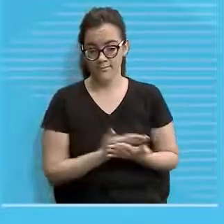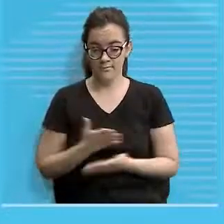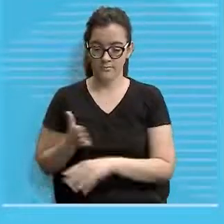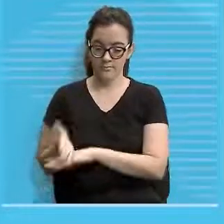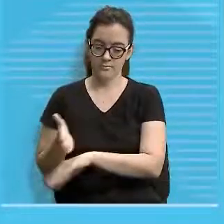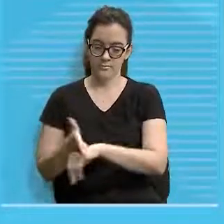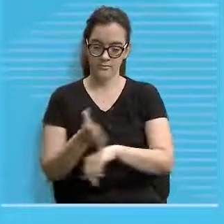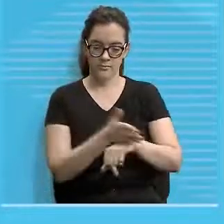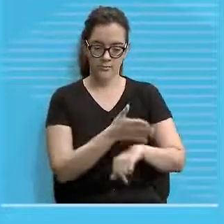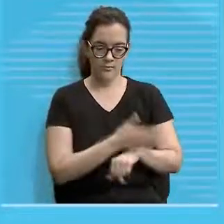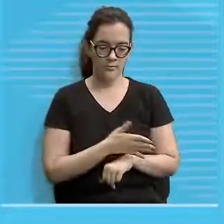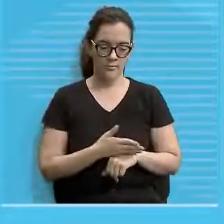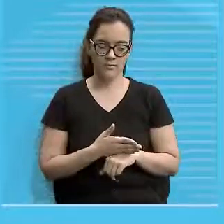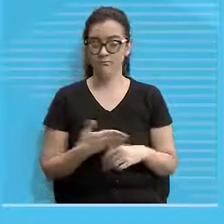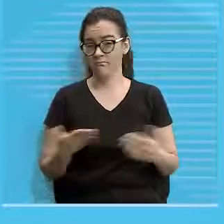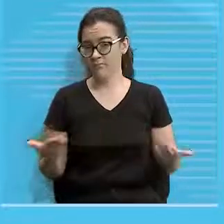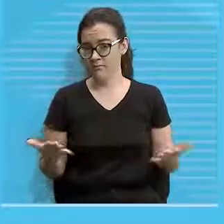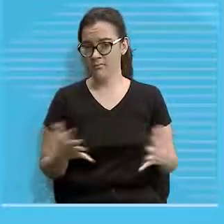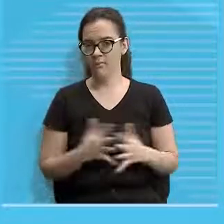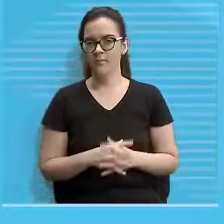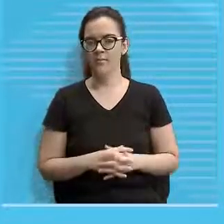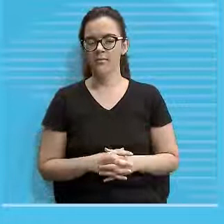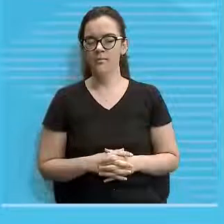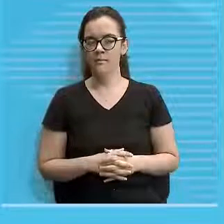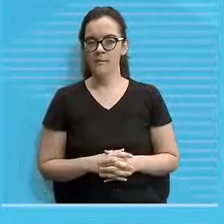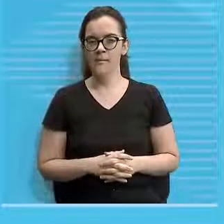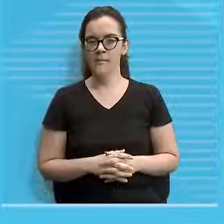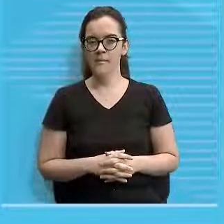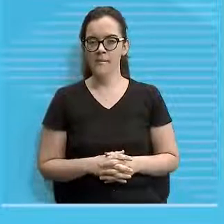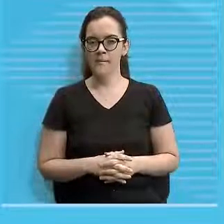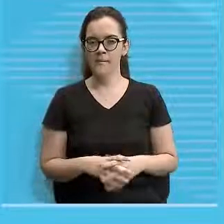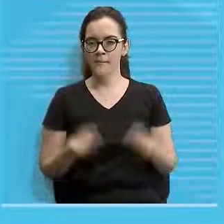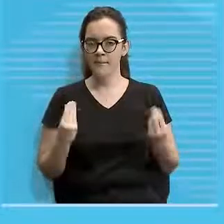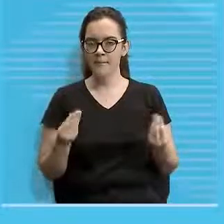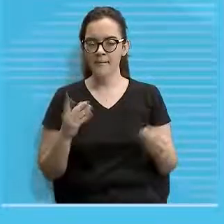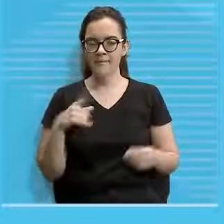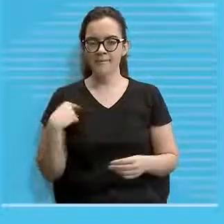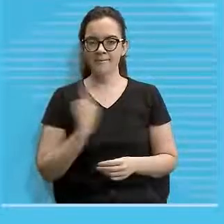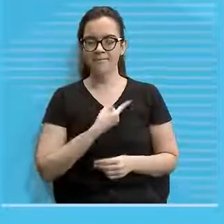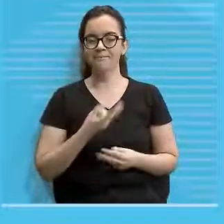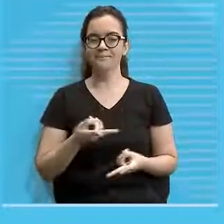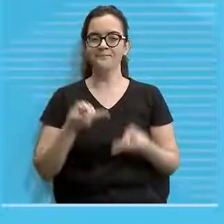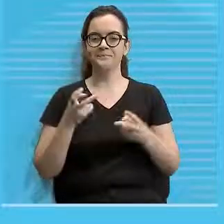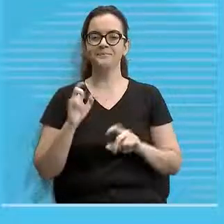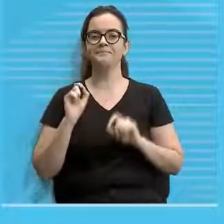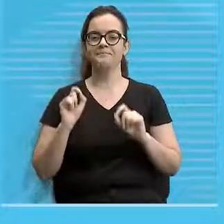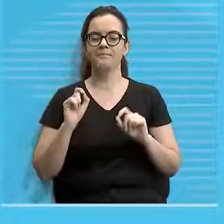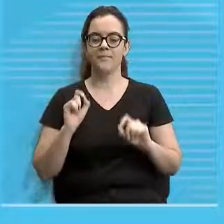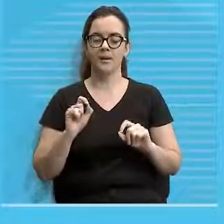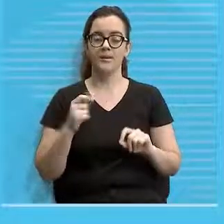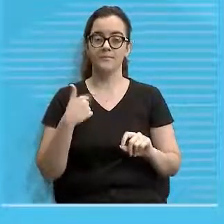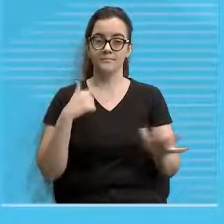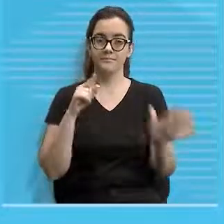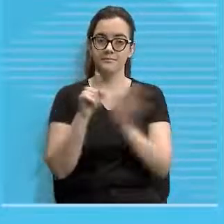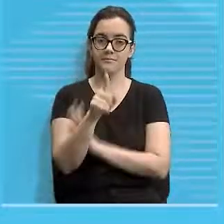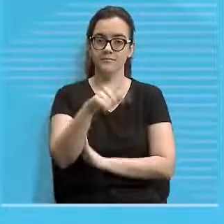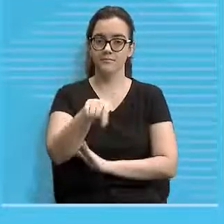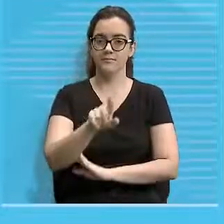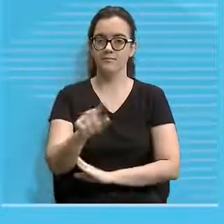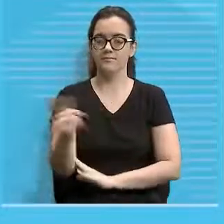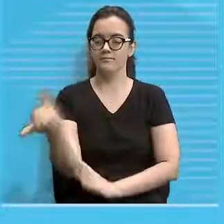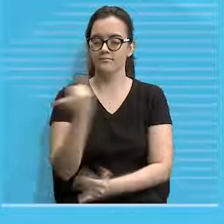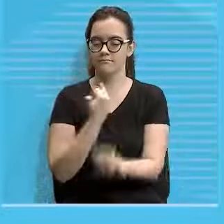isso. Então, isso aqui é para a gente poder perceber que a gente tem uma capacidade de se